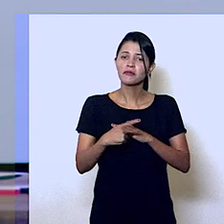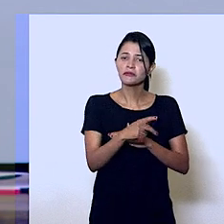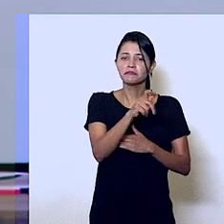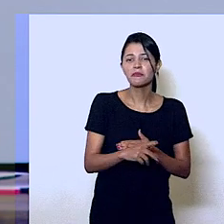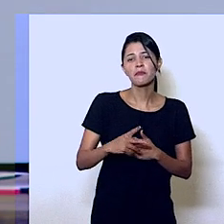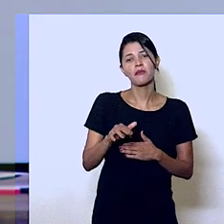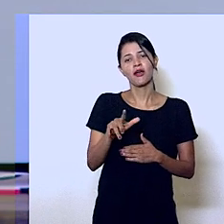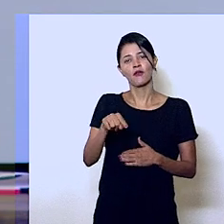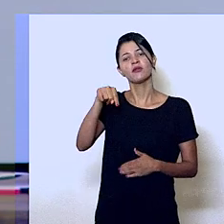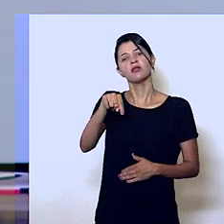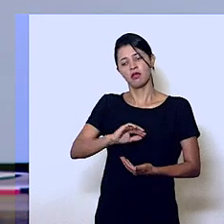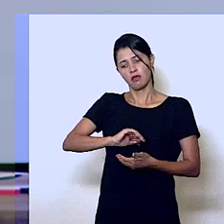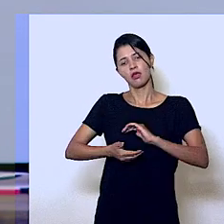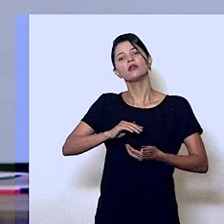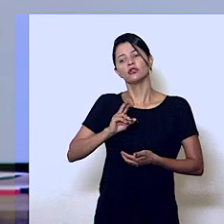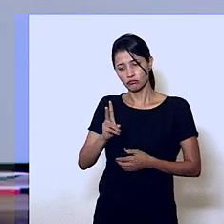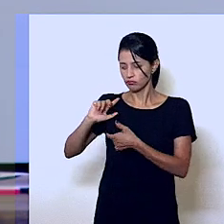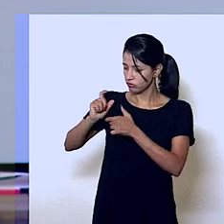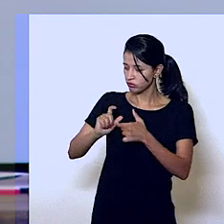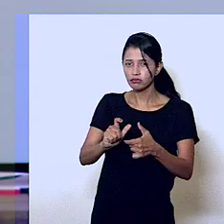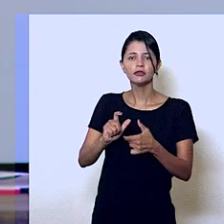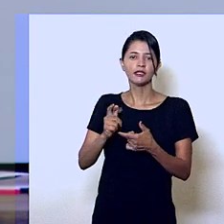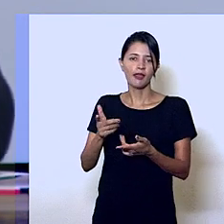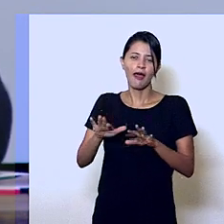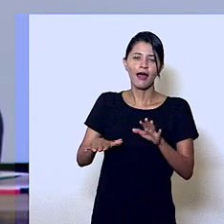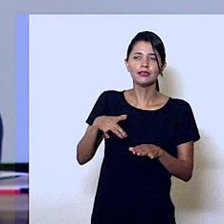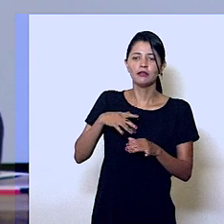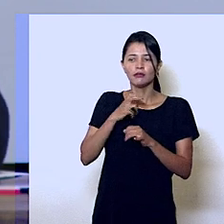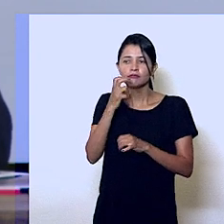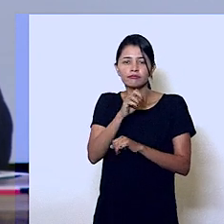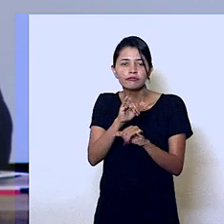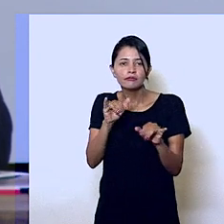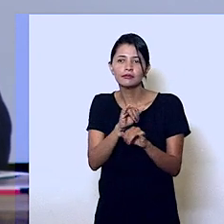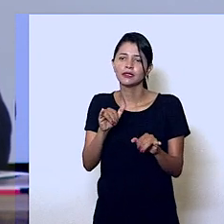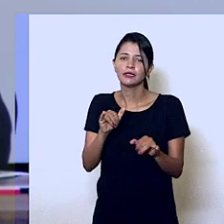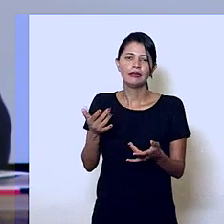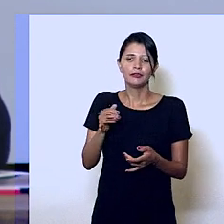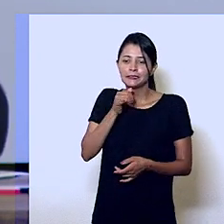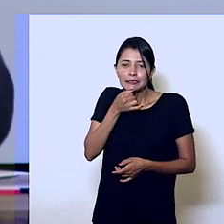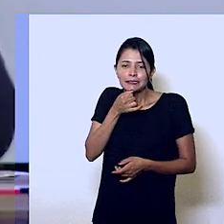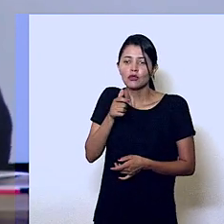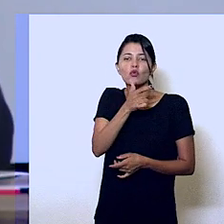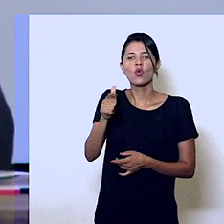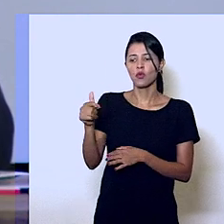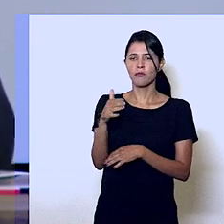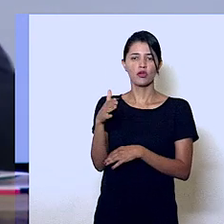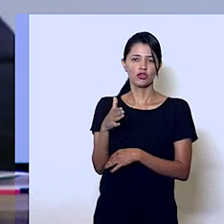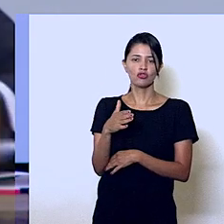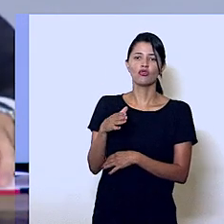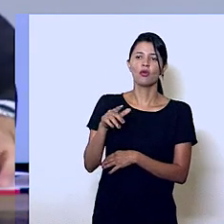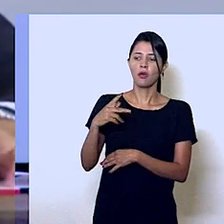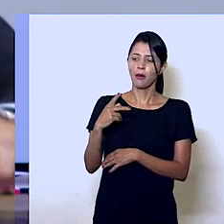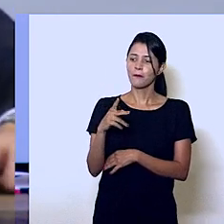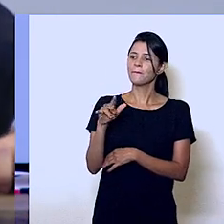transmissão, muitas vezes oral. Lamento até que não esteja aqui o embaixador Prisco, que é um dos melhores contadores de causos dessa casa,